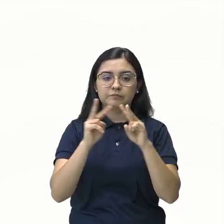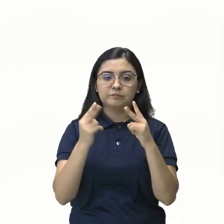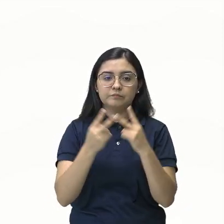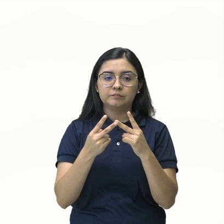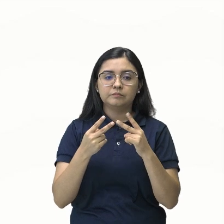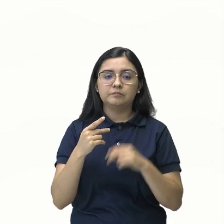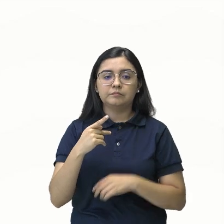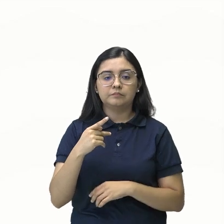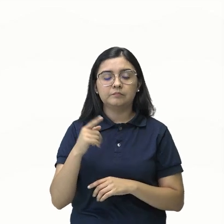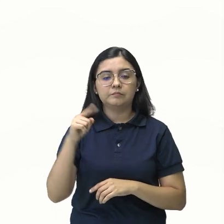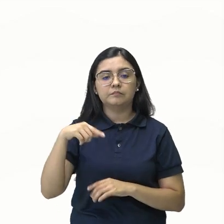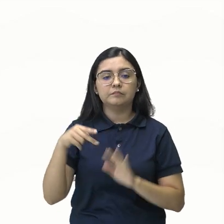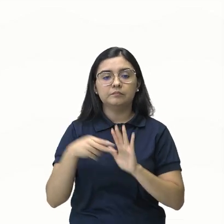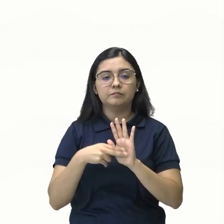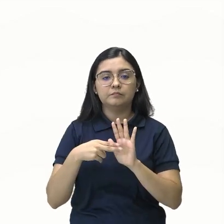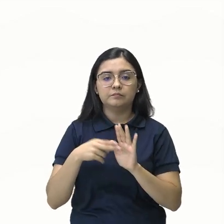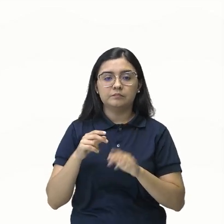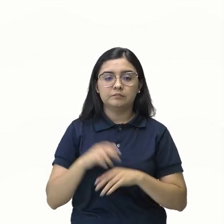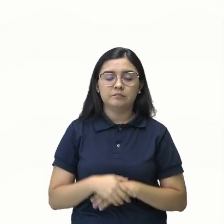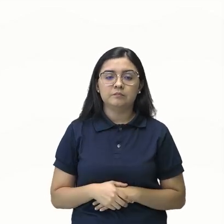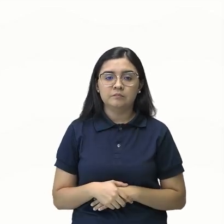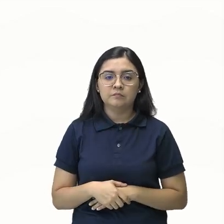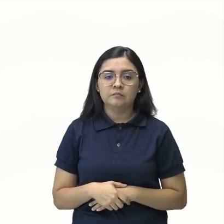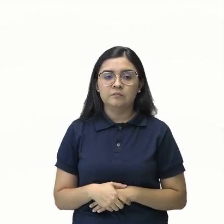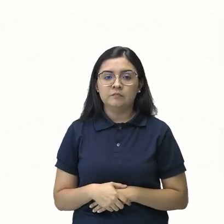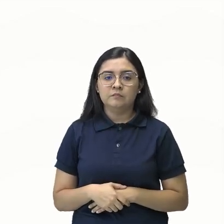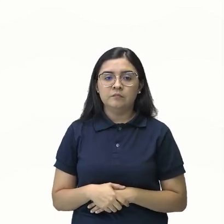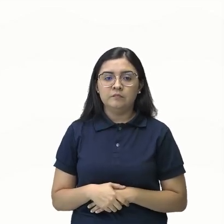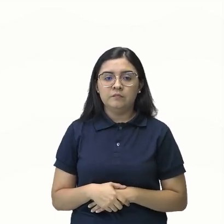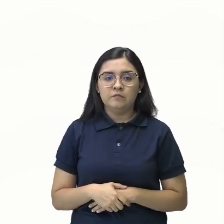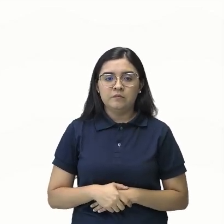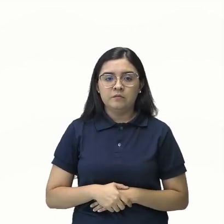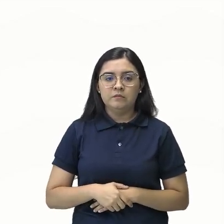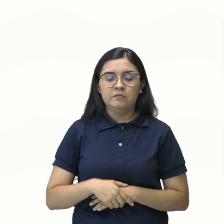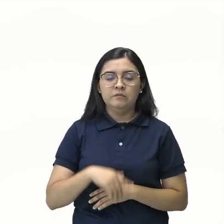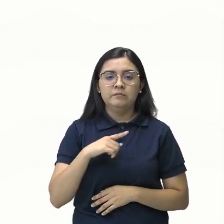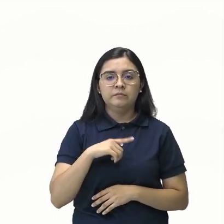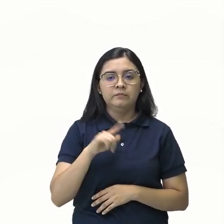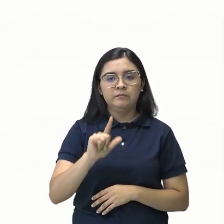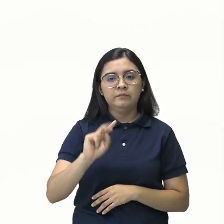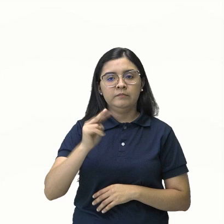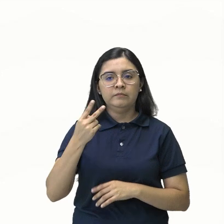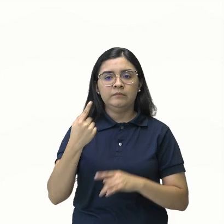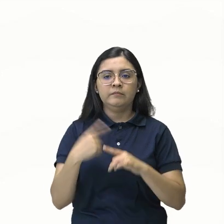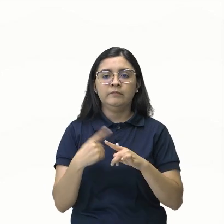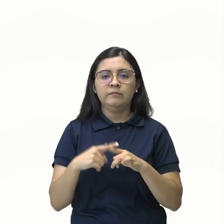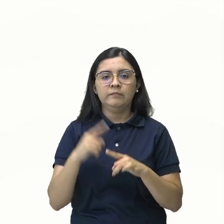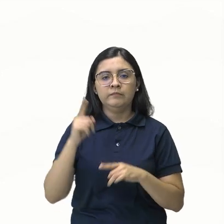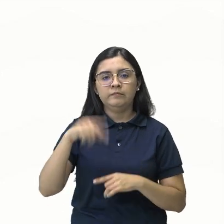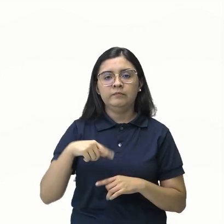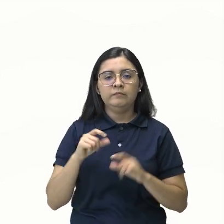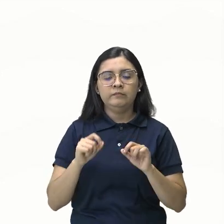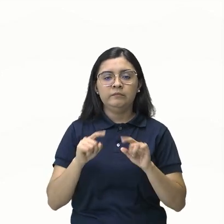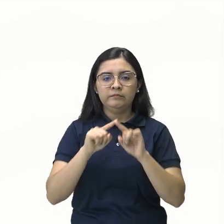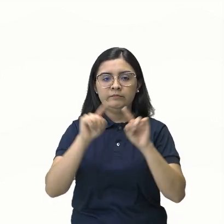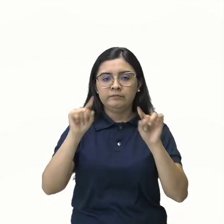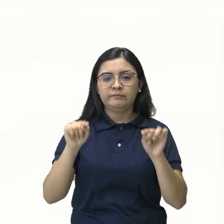pirâmide vai ser, a minha área da base é lado ao quadrado, porque é um